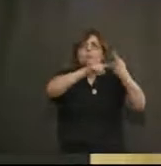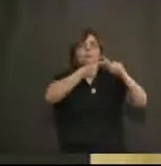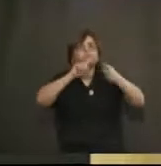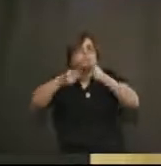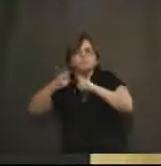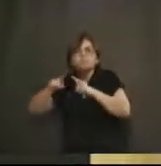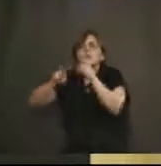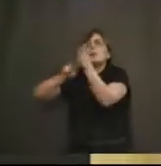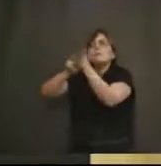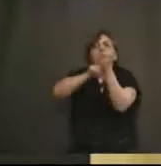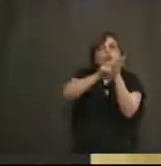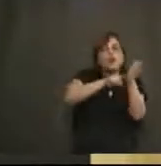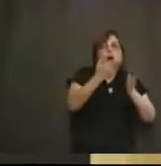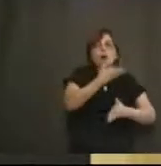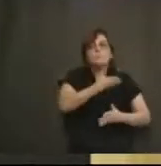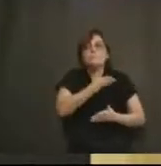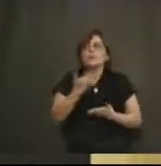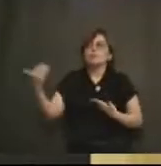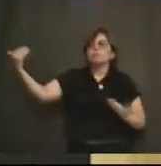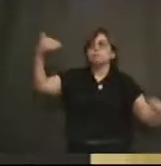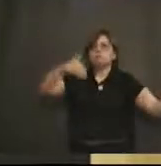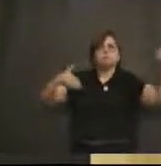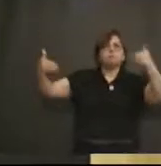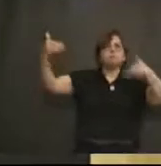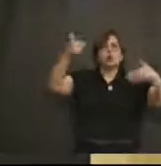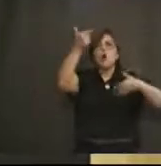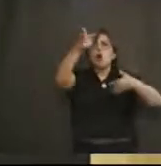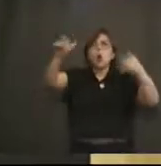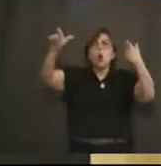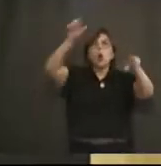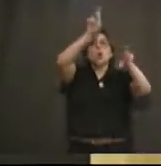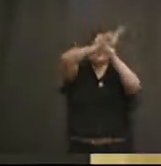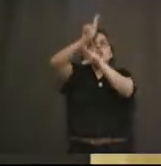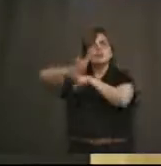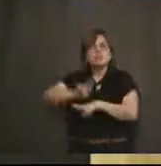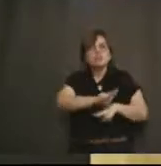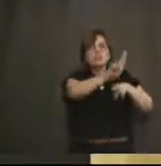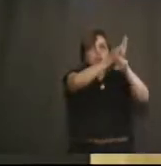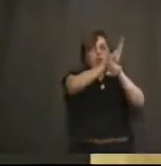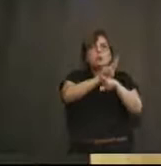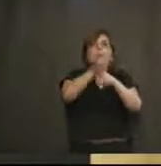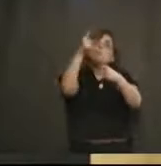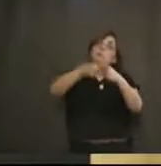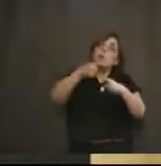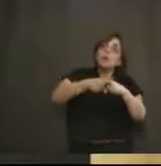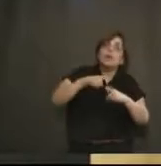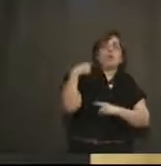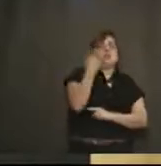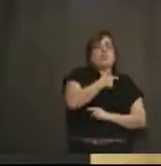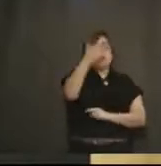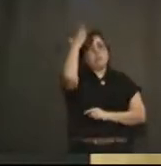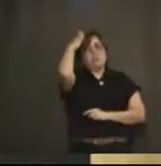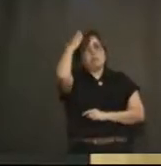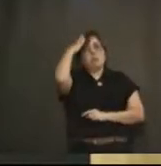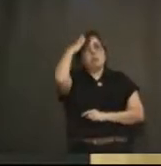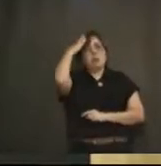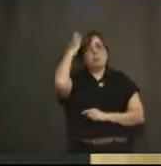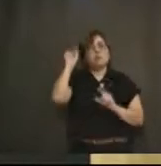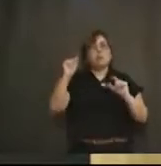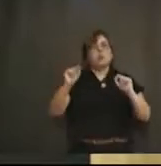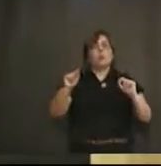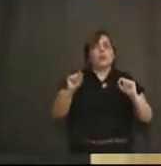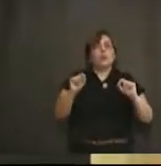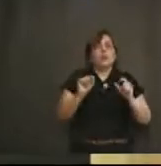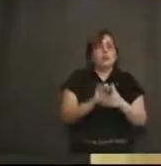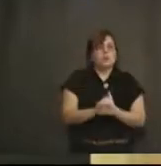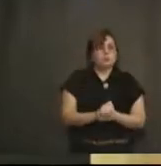pesquisadores, colegas que vêm de todas as outras regiões, porque sabemos que, num certo sentido, não